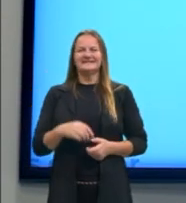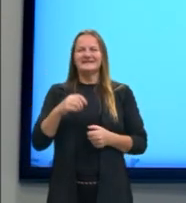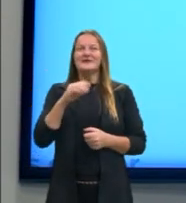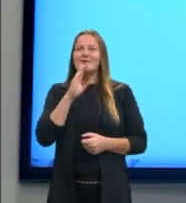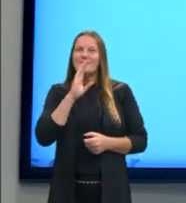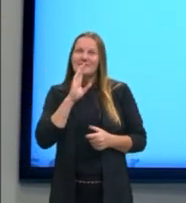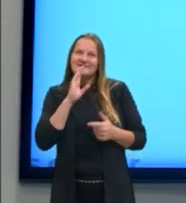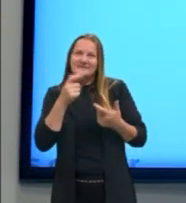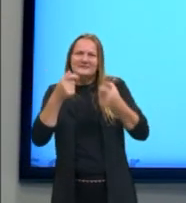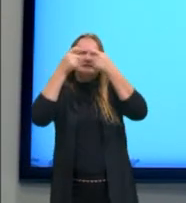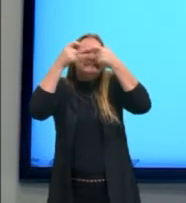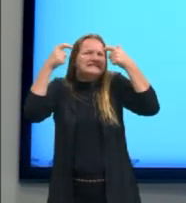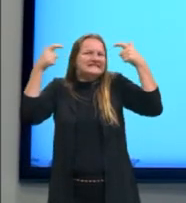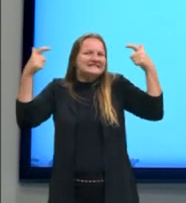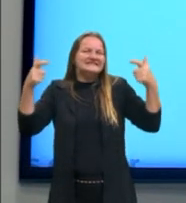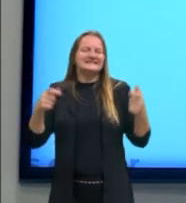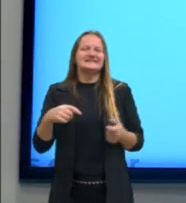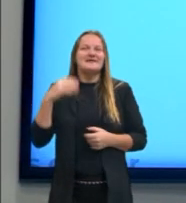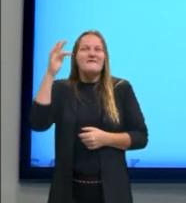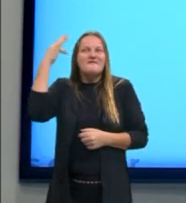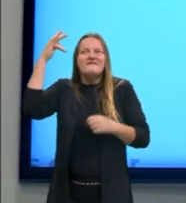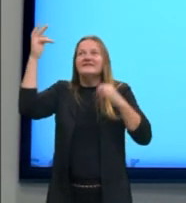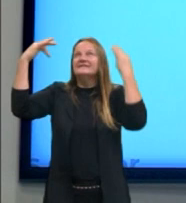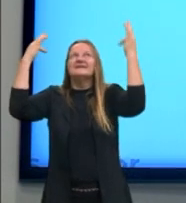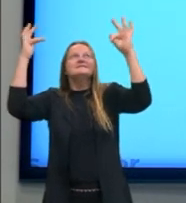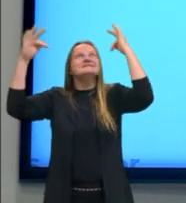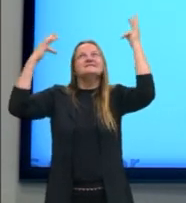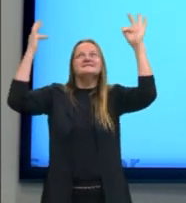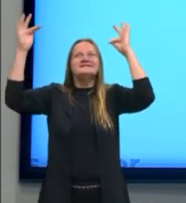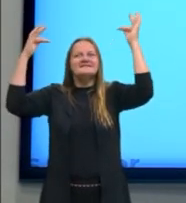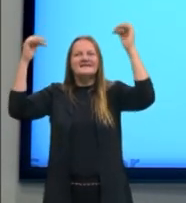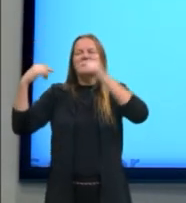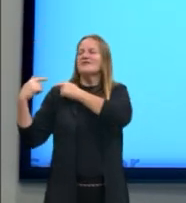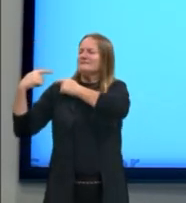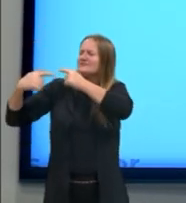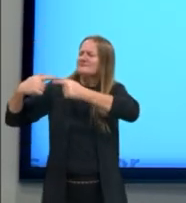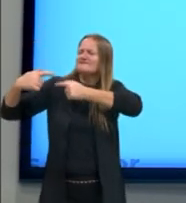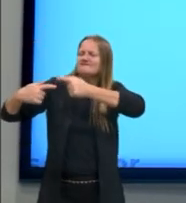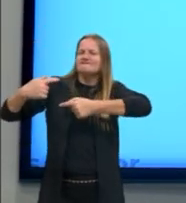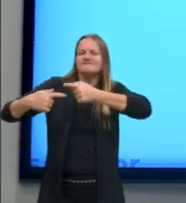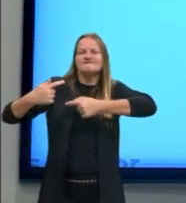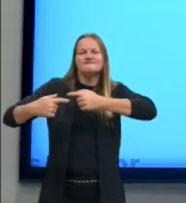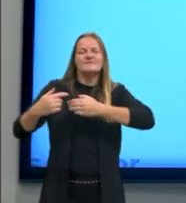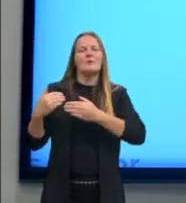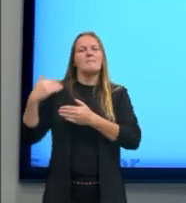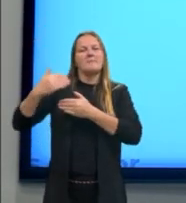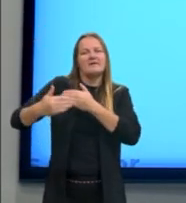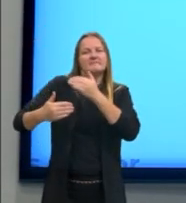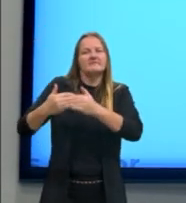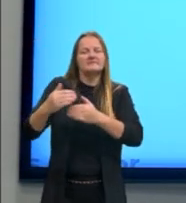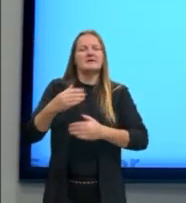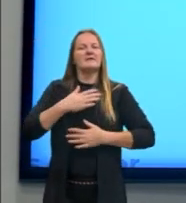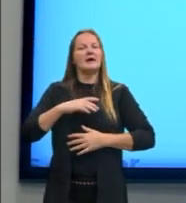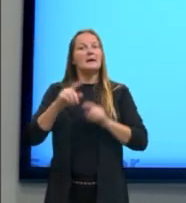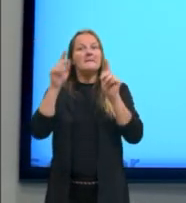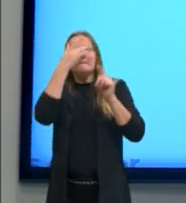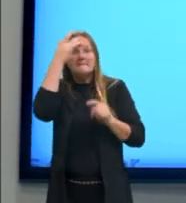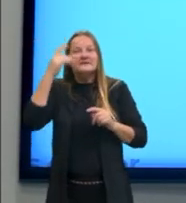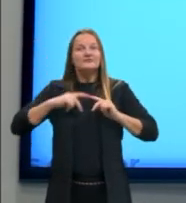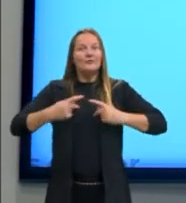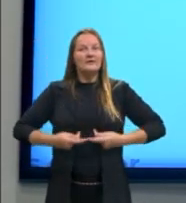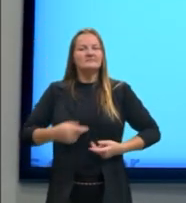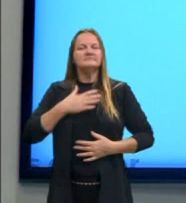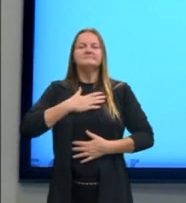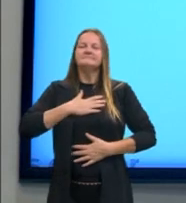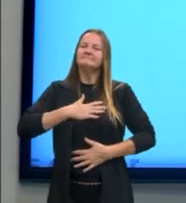Místico era dessa forma nenhum conhecimento fantasioso passado de geração em geração que acalmava as pessoas e que não